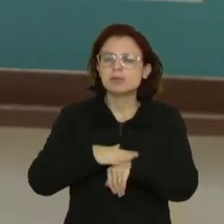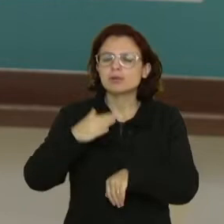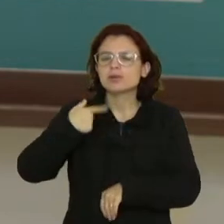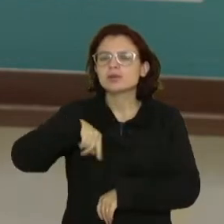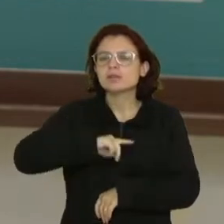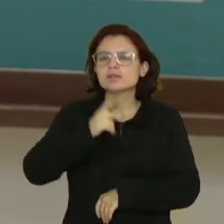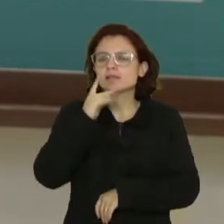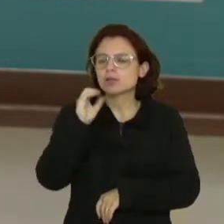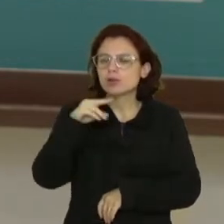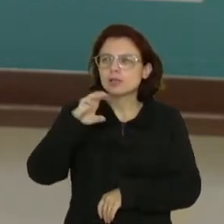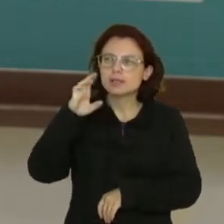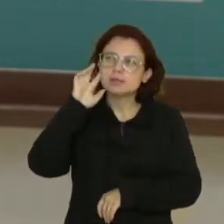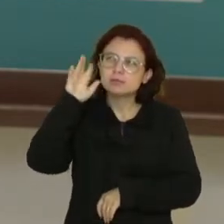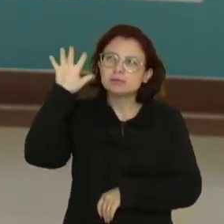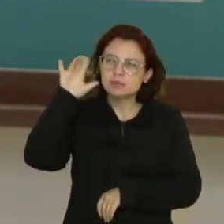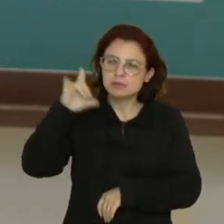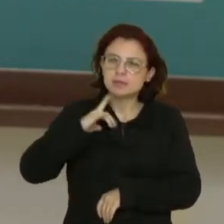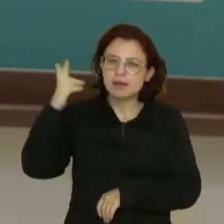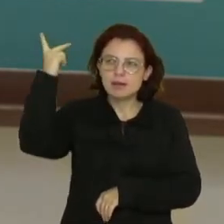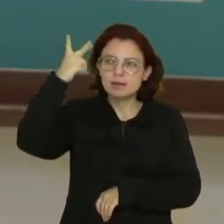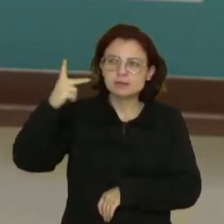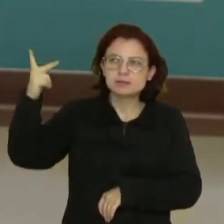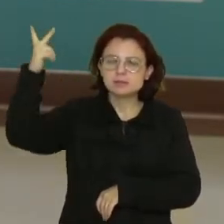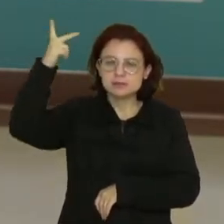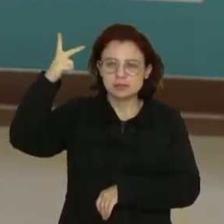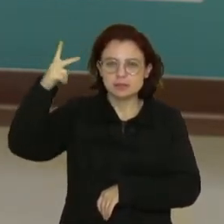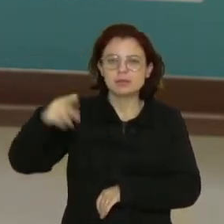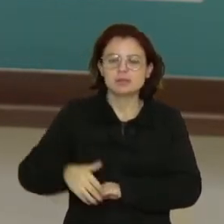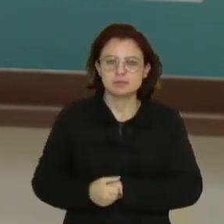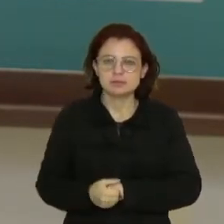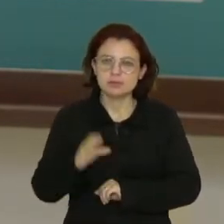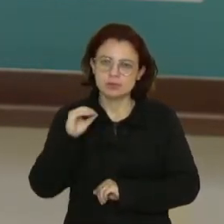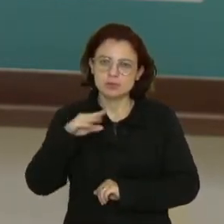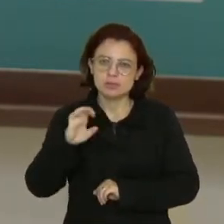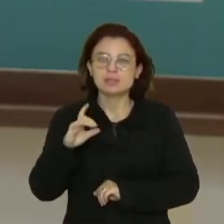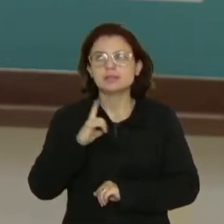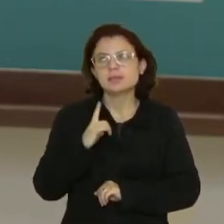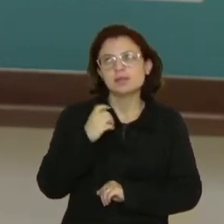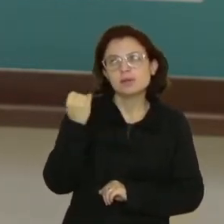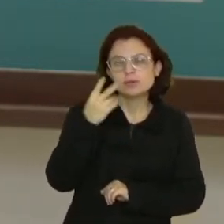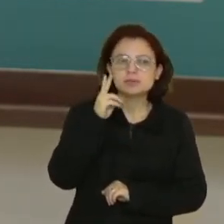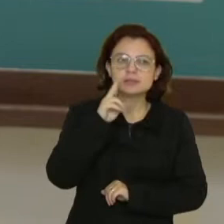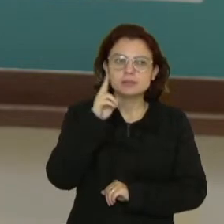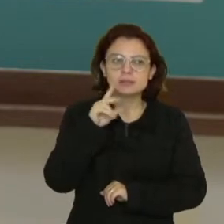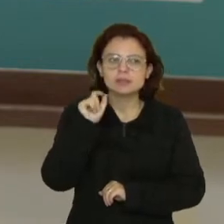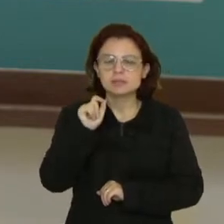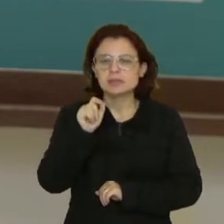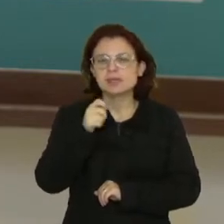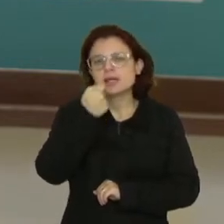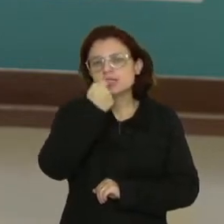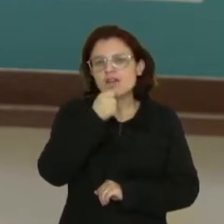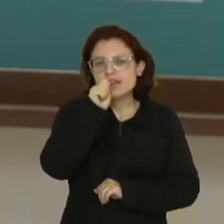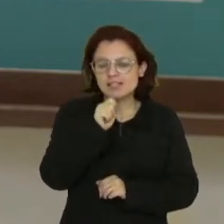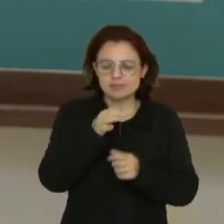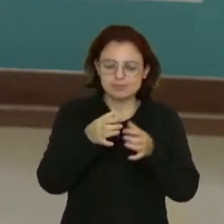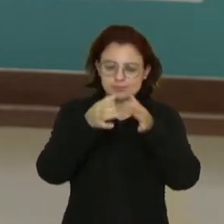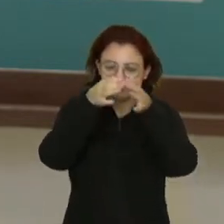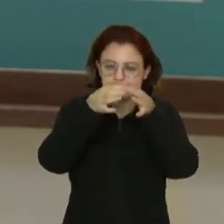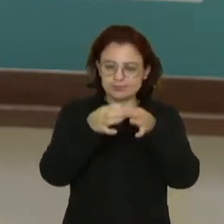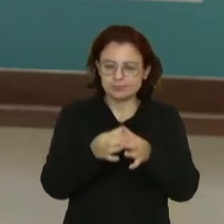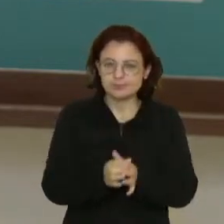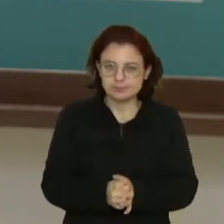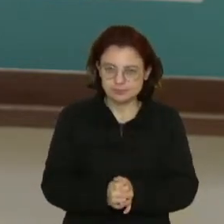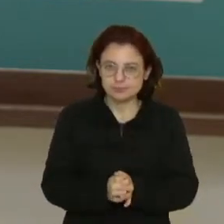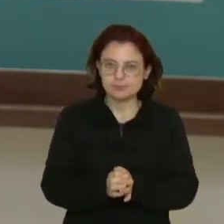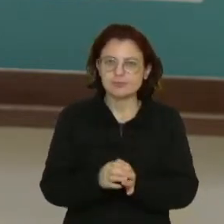falo ruim nem uma imagem mental do que é um cone Ah Moleque Ah eu lembro da casquinha de sorvete para a casquinha